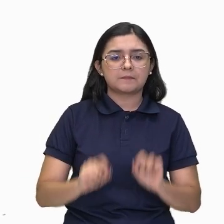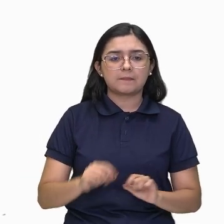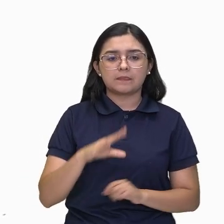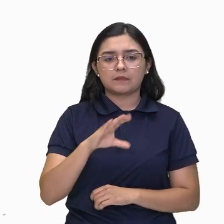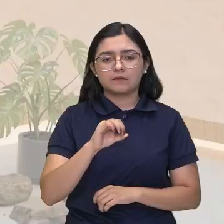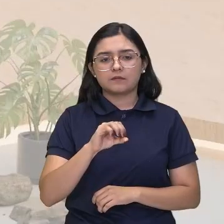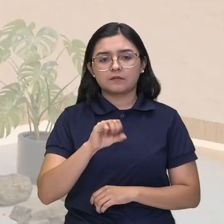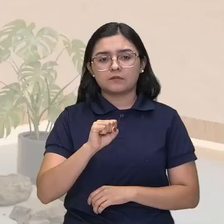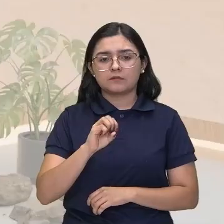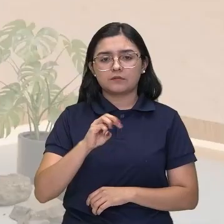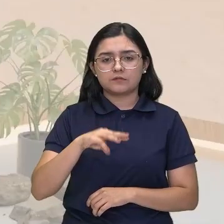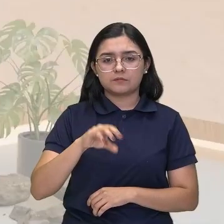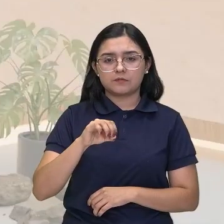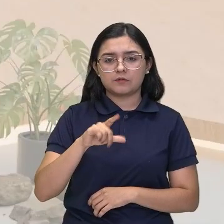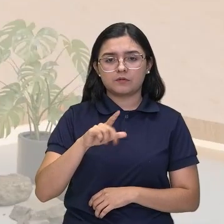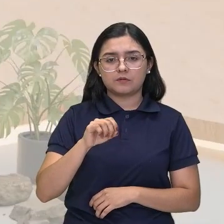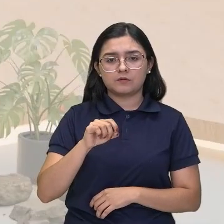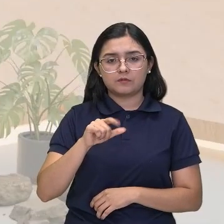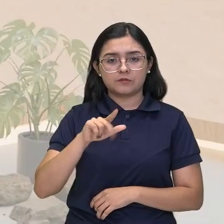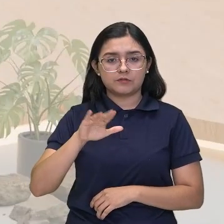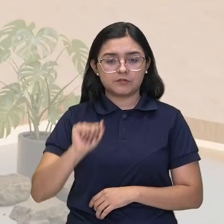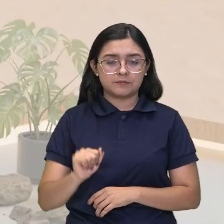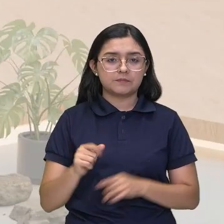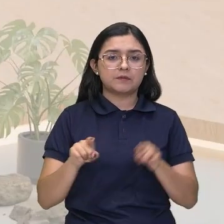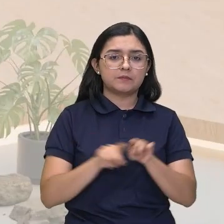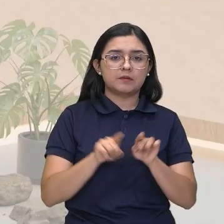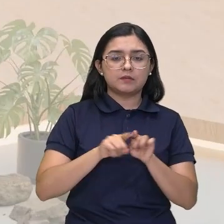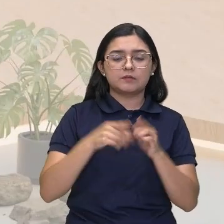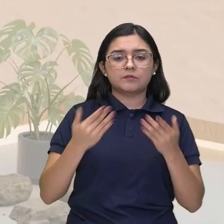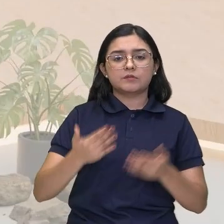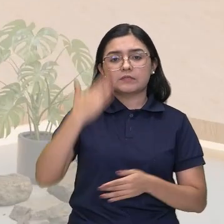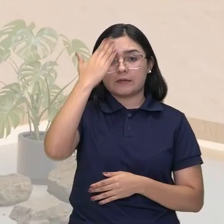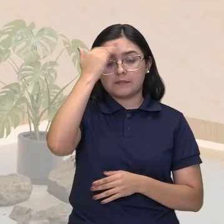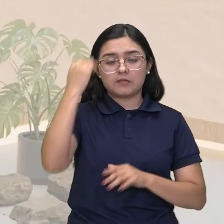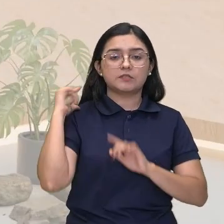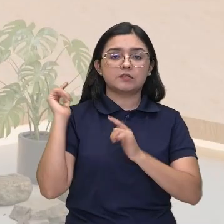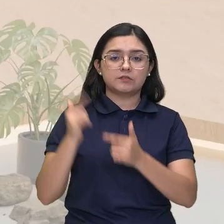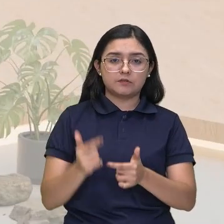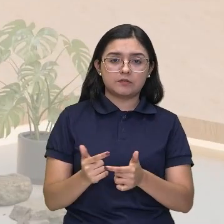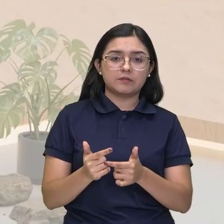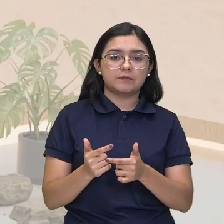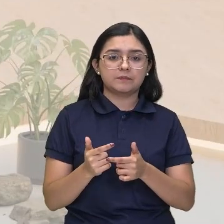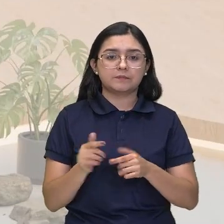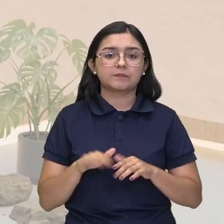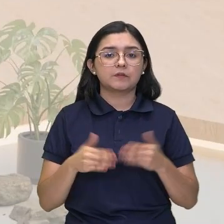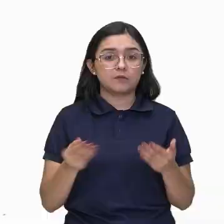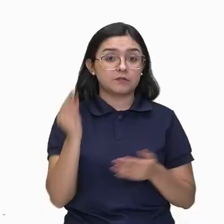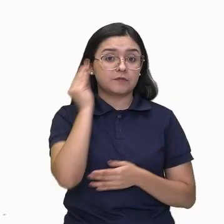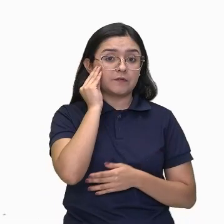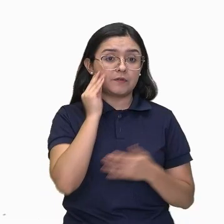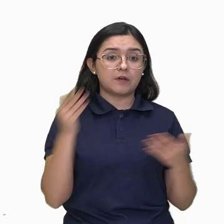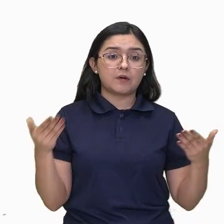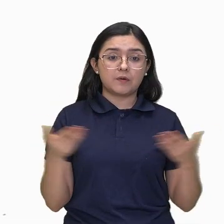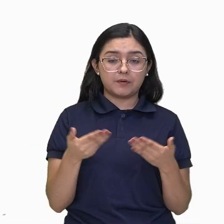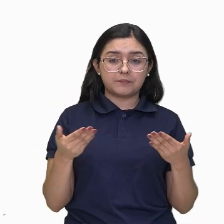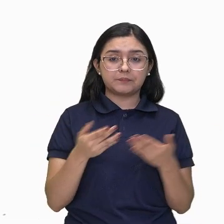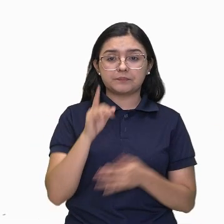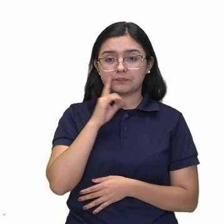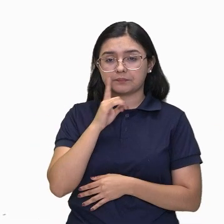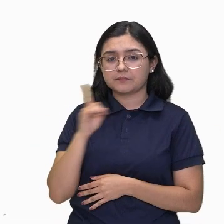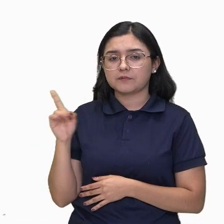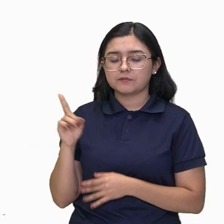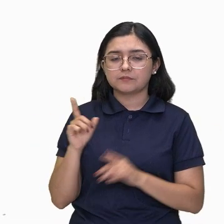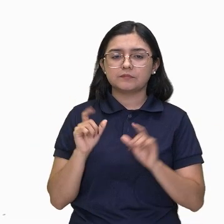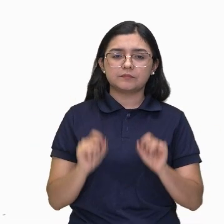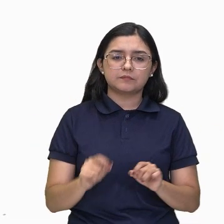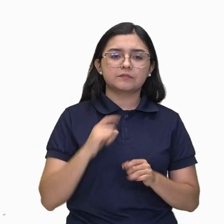cosmologias e dos saberes tradicionais, como é que eles se dão dentro desse espaço, não é isso? Então, vamos ver então agora. Então, aí, ó.